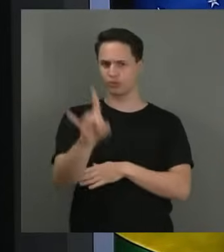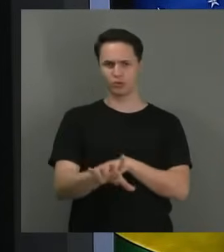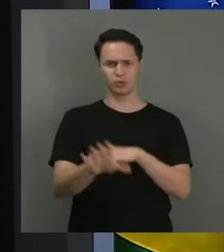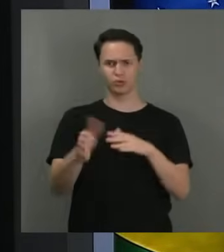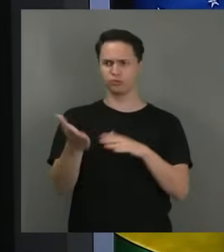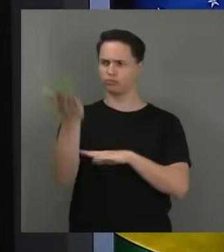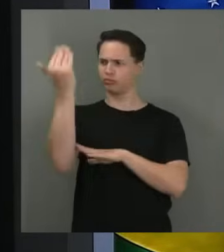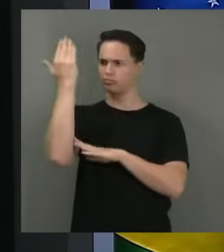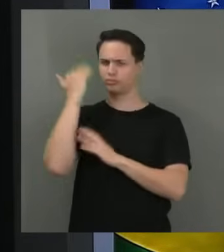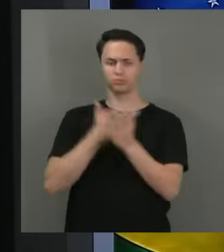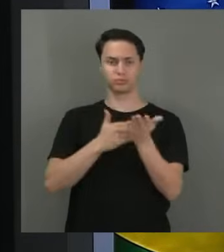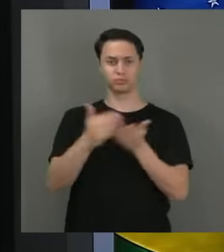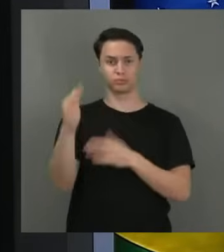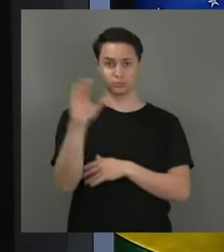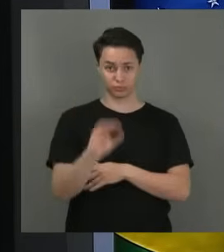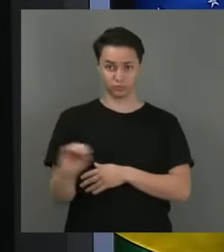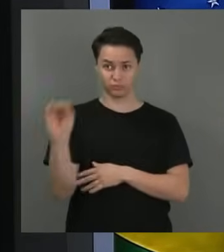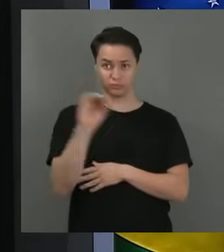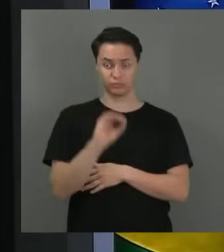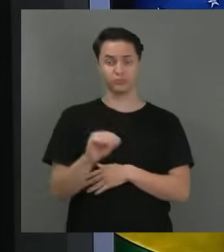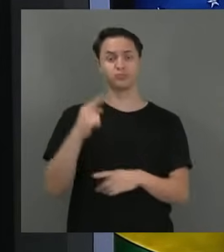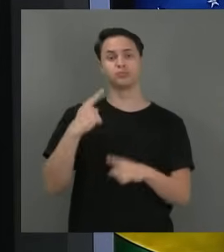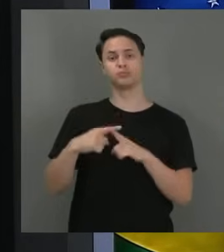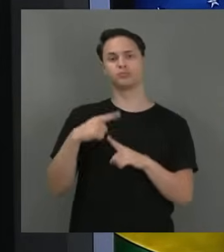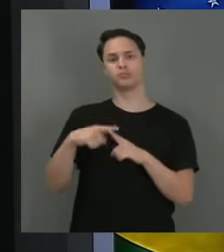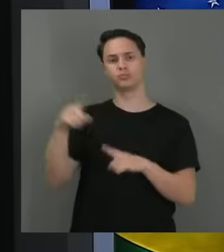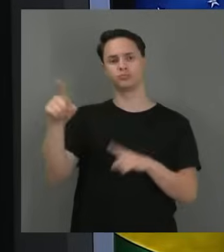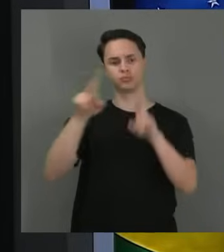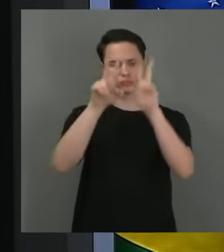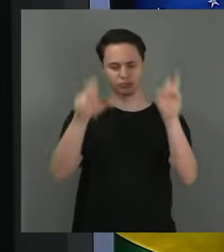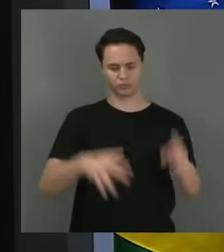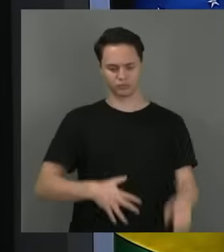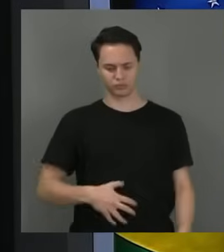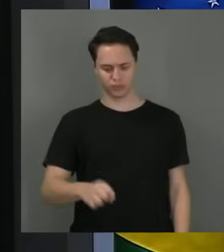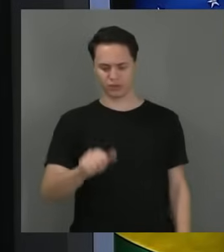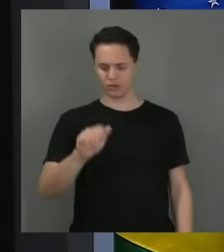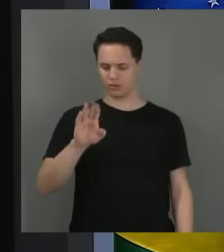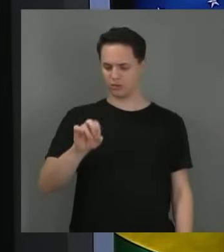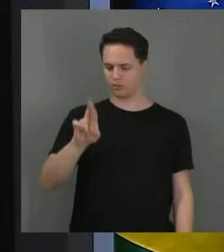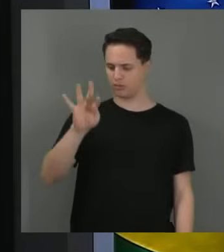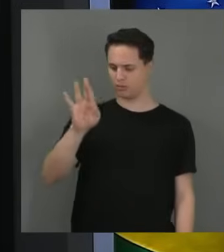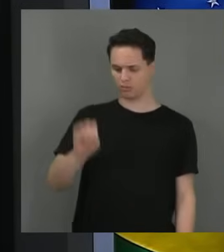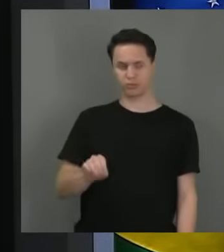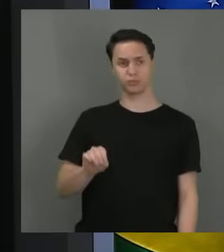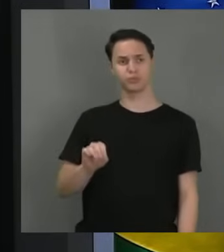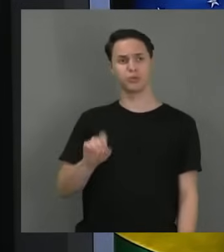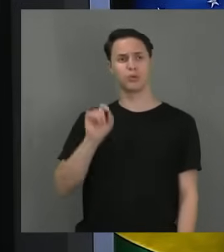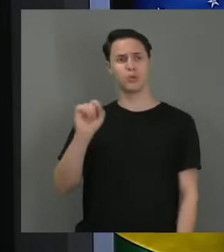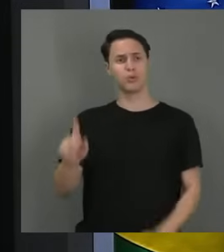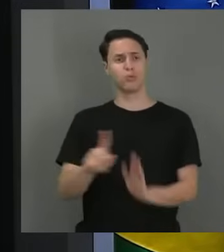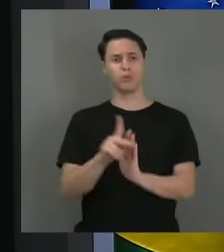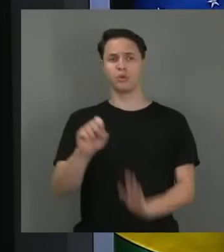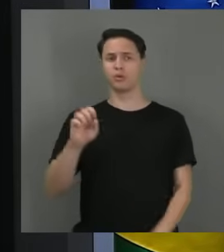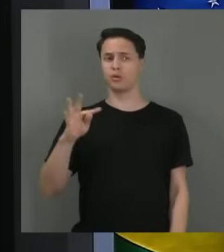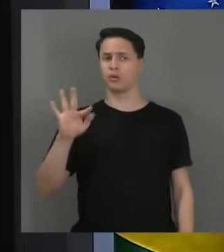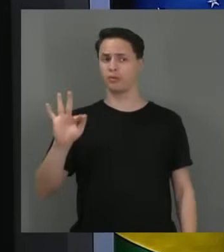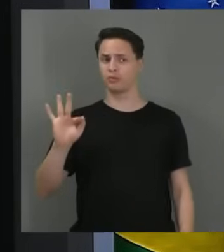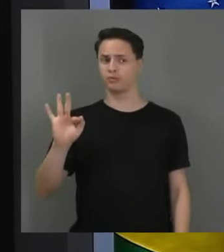tinha começado lá em outubro, por causa da questão do aborto, que o